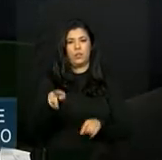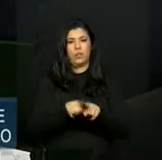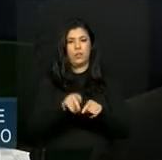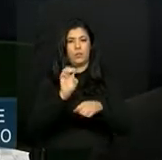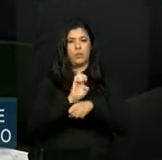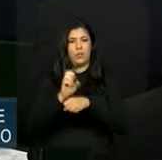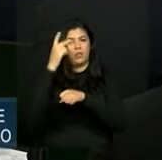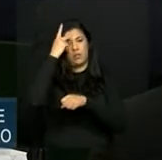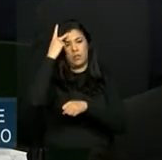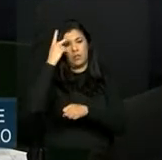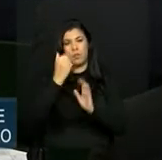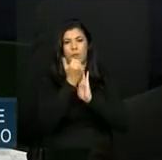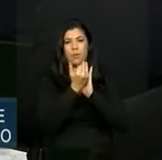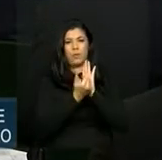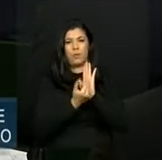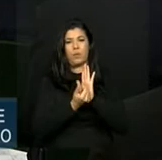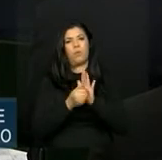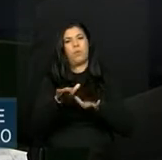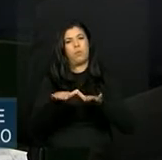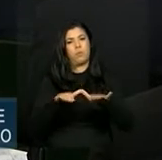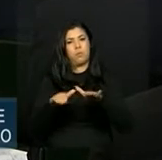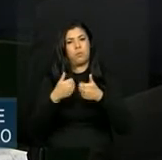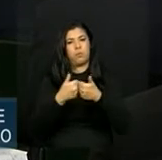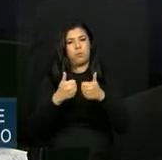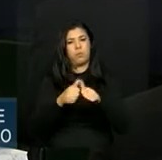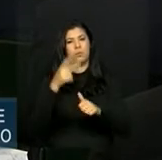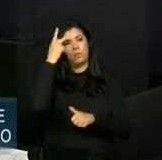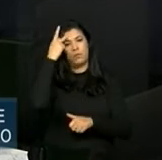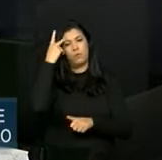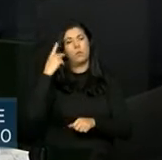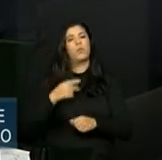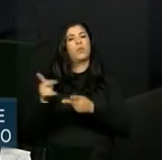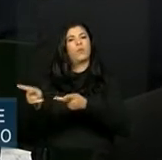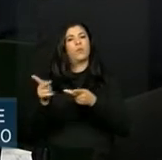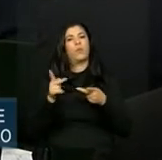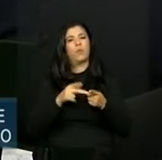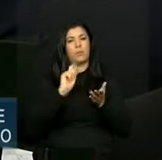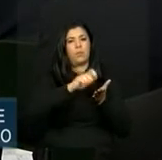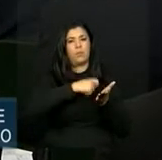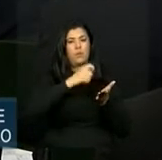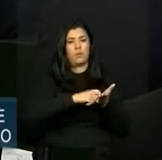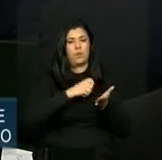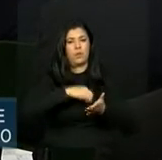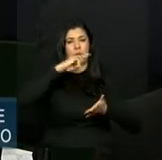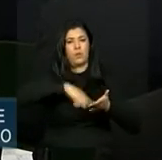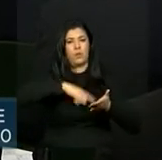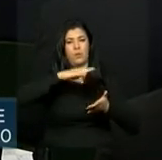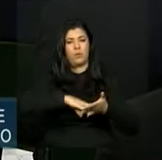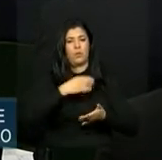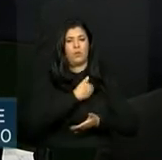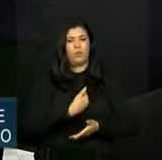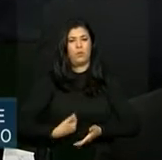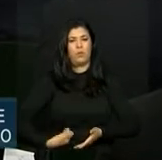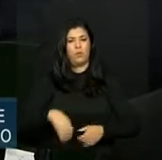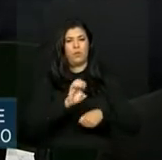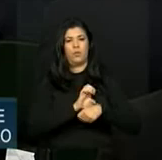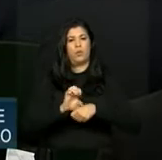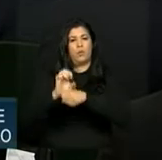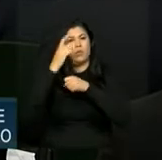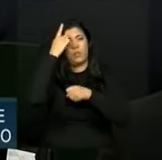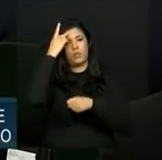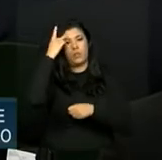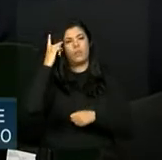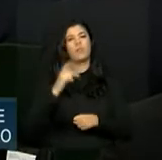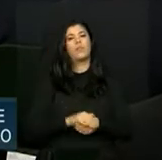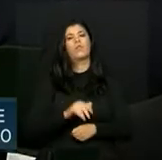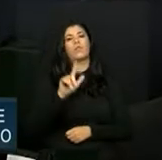âmbito do programa mobilidade urbana e trânsito convidamos para assinatura do referido termo o governador do Estado de